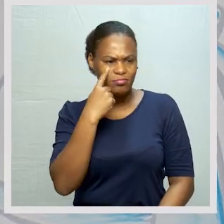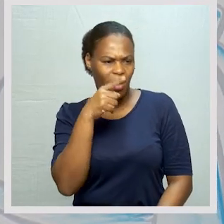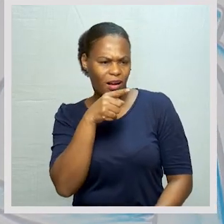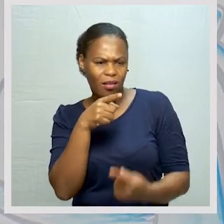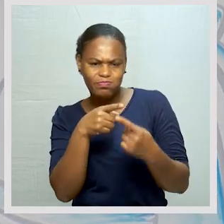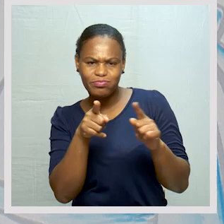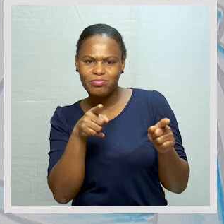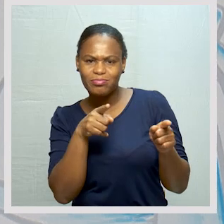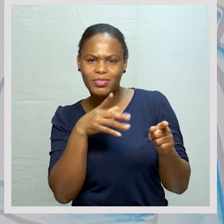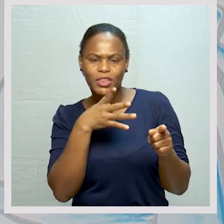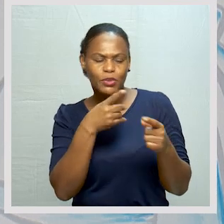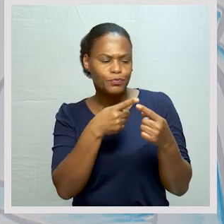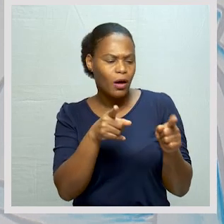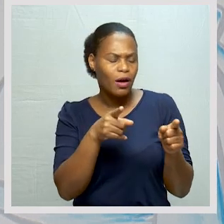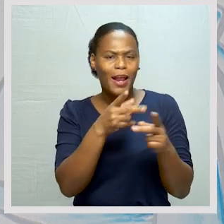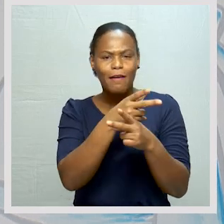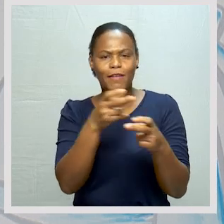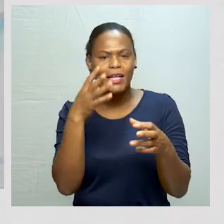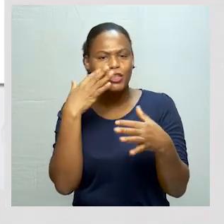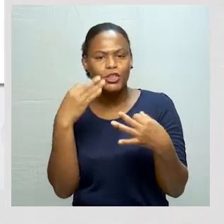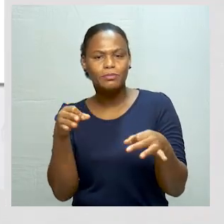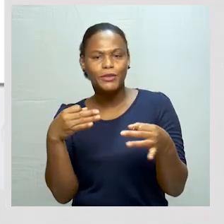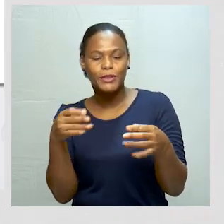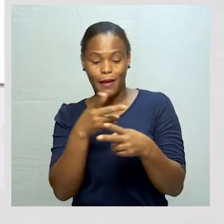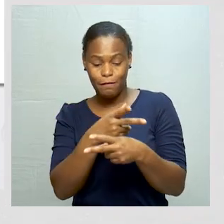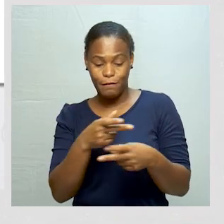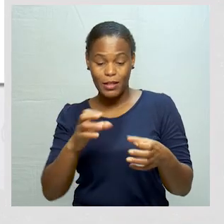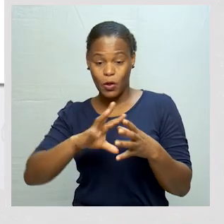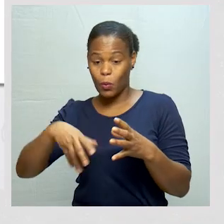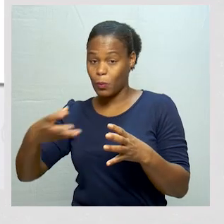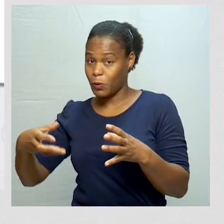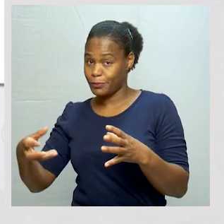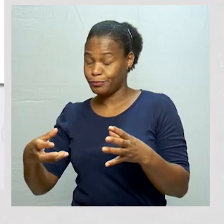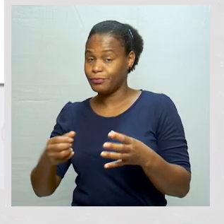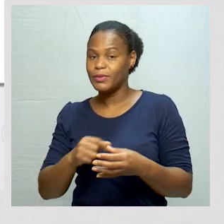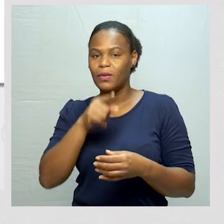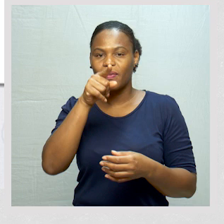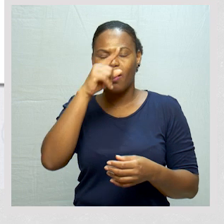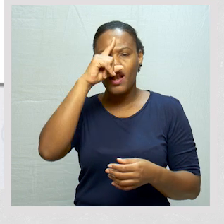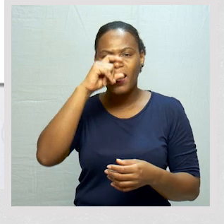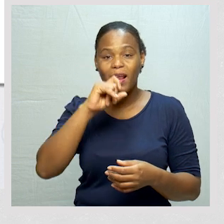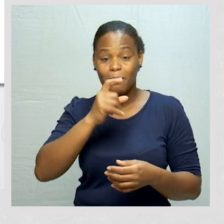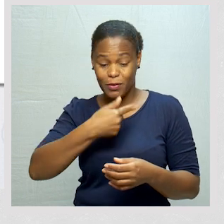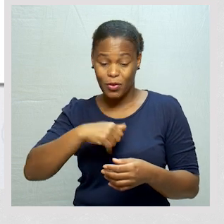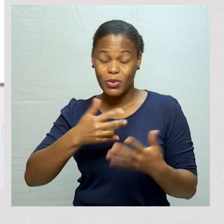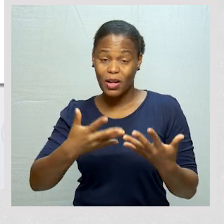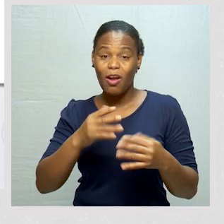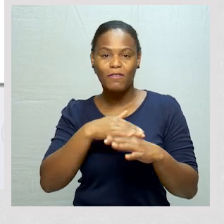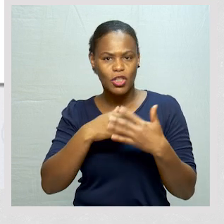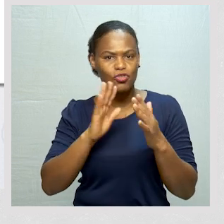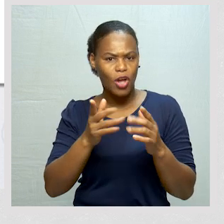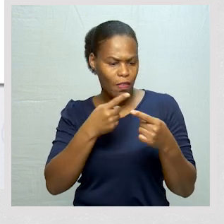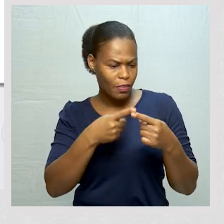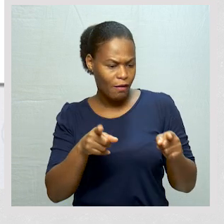Distingam frase simples de frase composta. Lembrem-se que nós acabamos agora de fazer